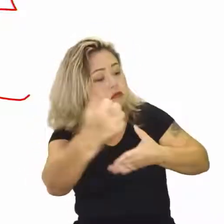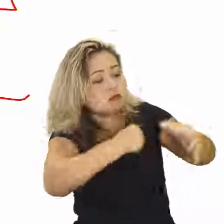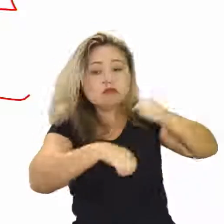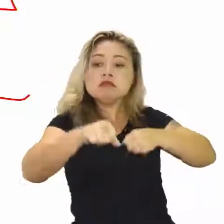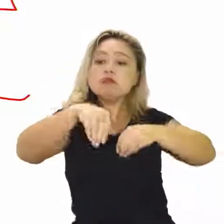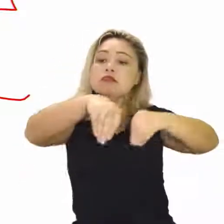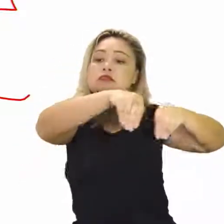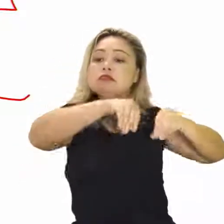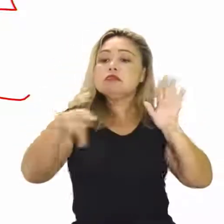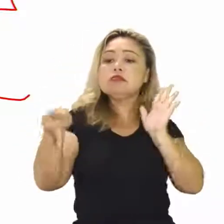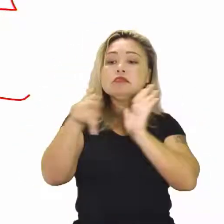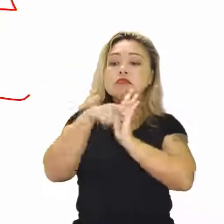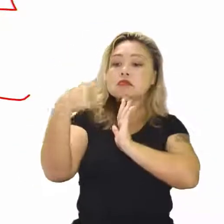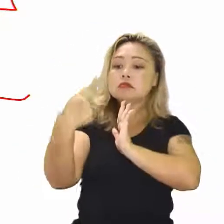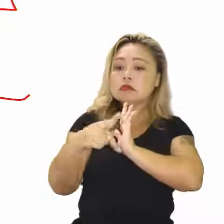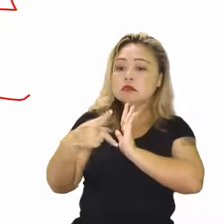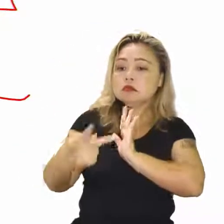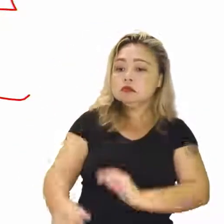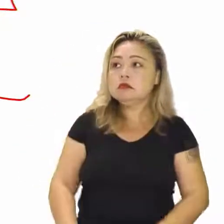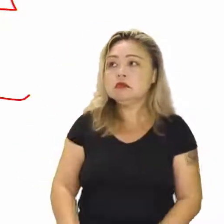pegam Berlim para eles.